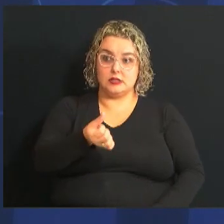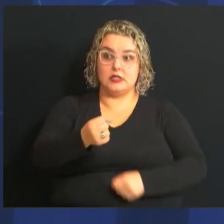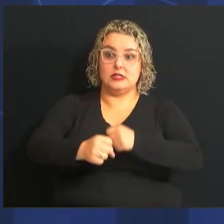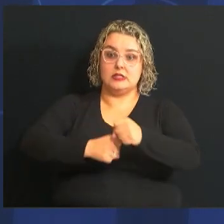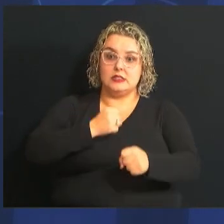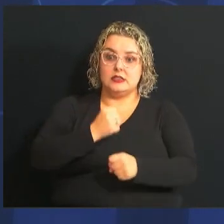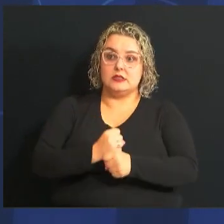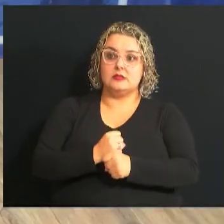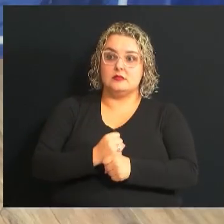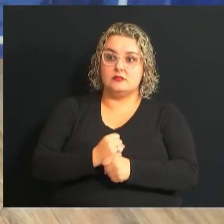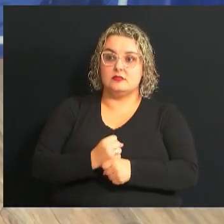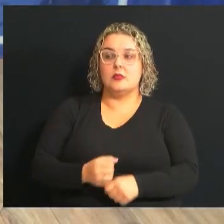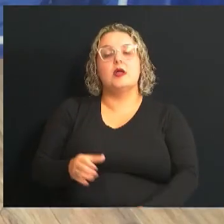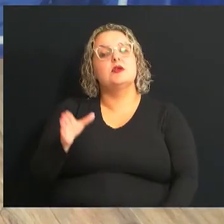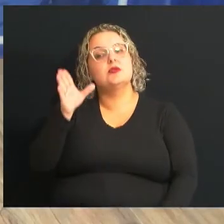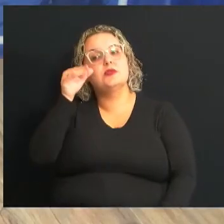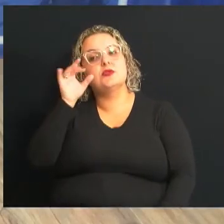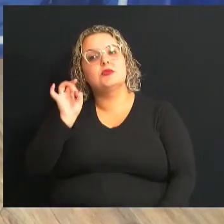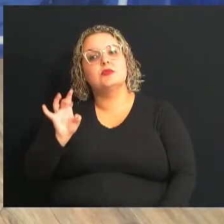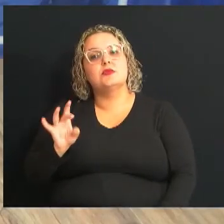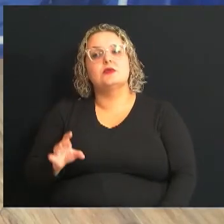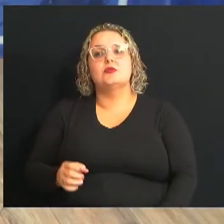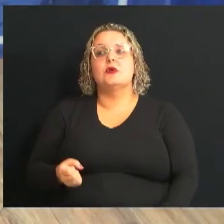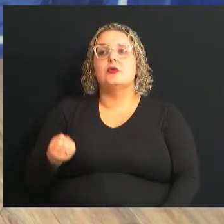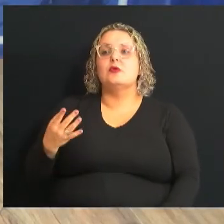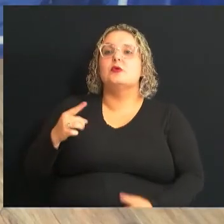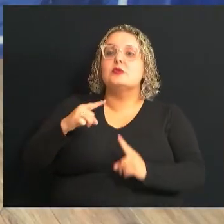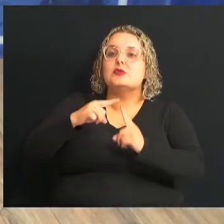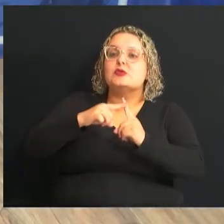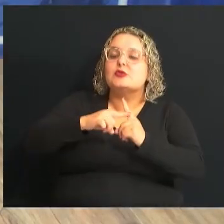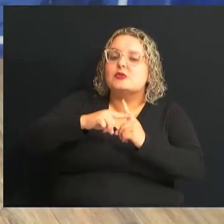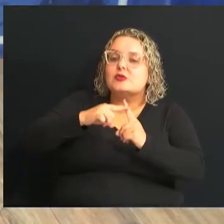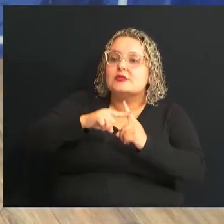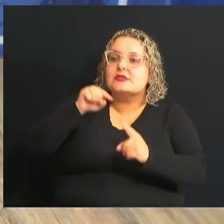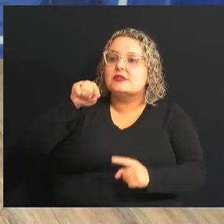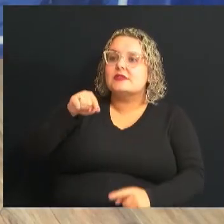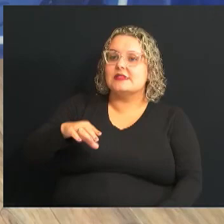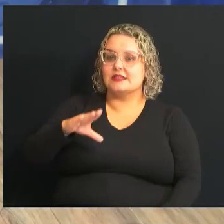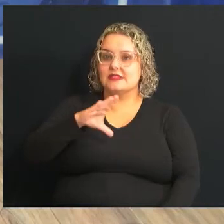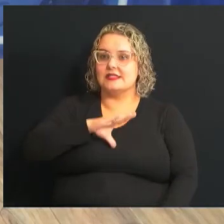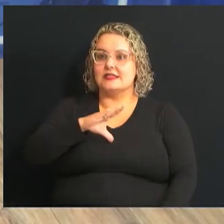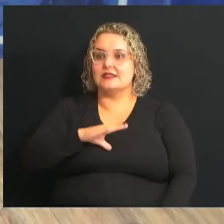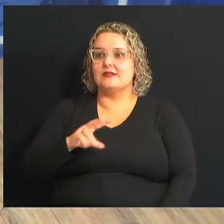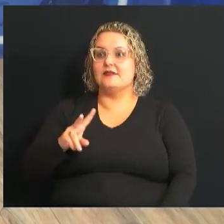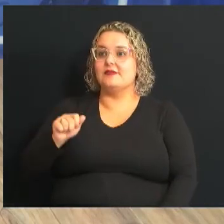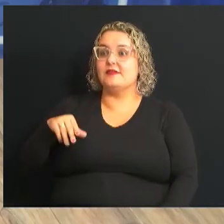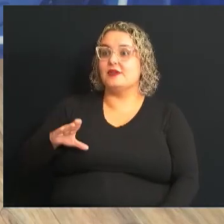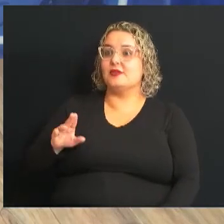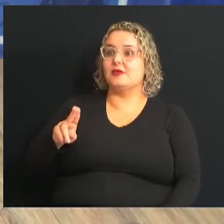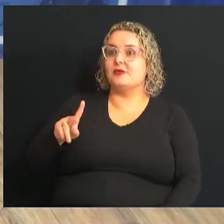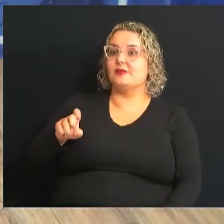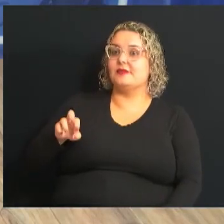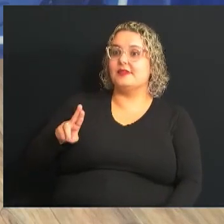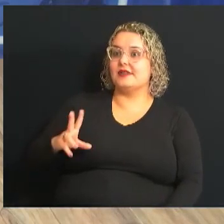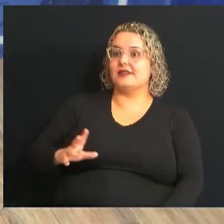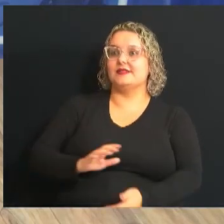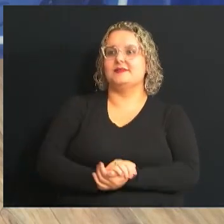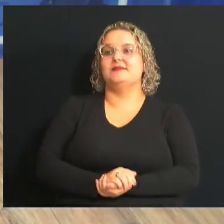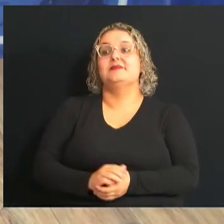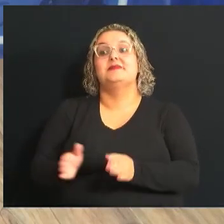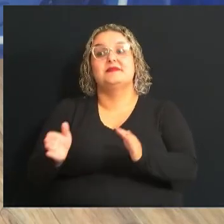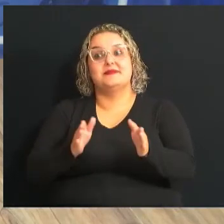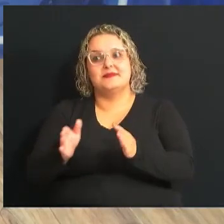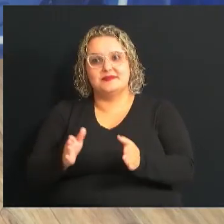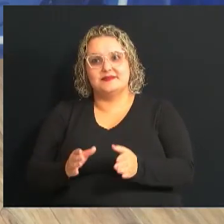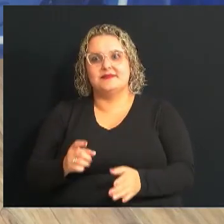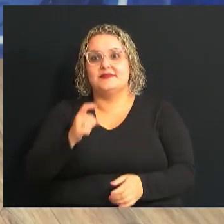A título de curiosidade, quantos graus está neste momento na cidade de Vancouver, Isabel? Nesse momento é